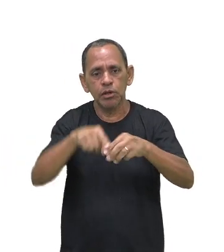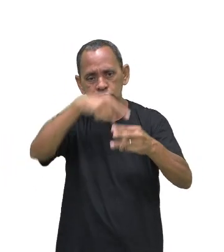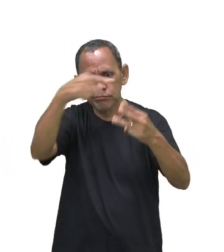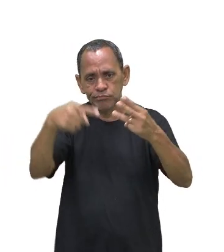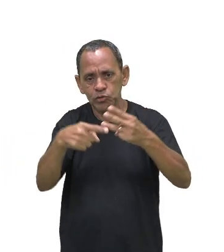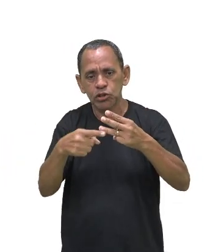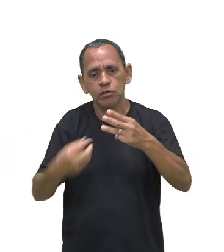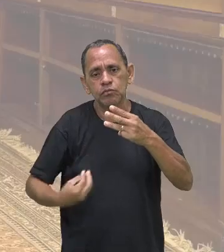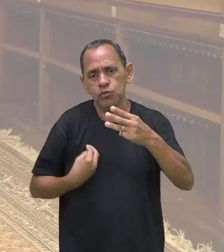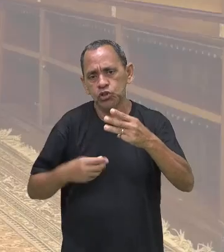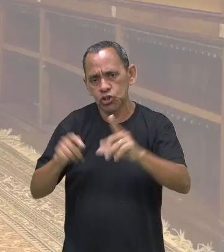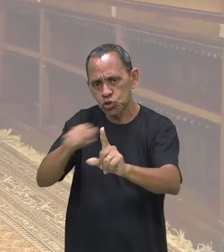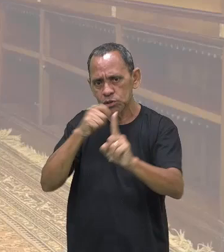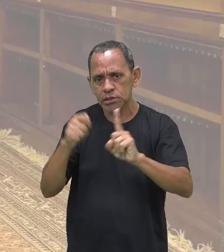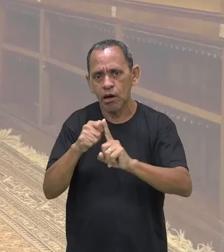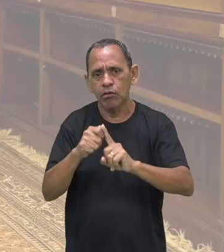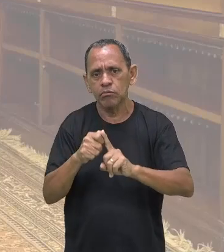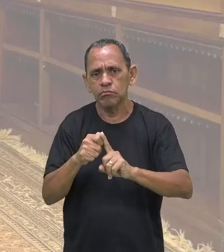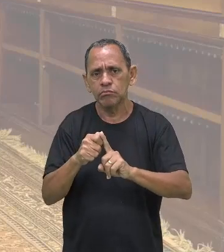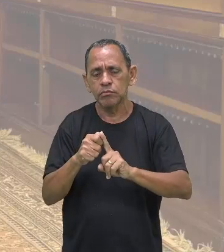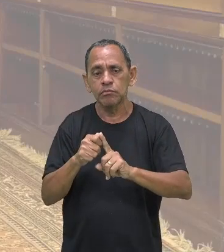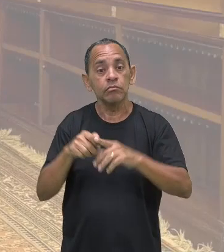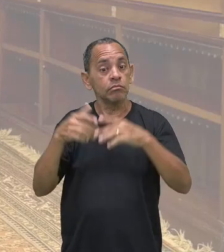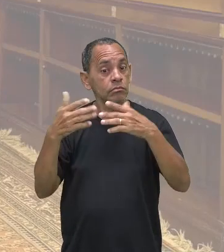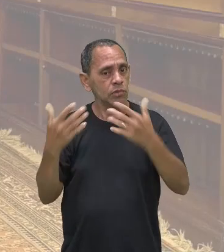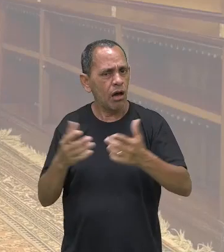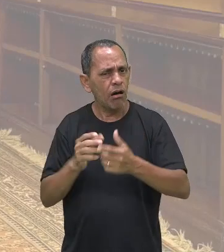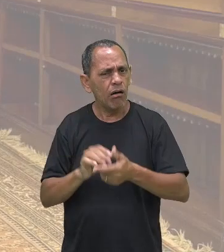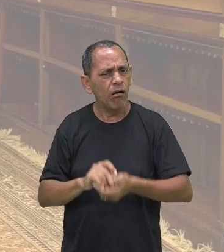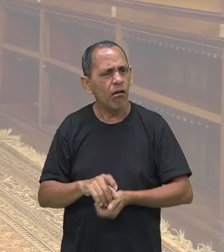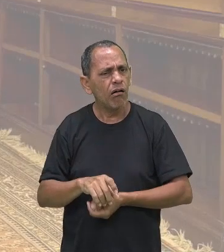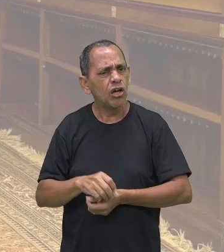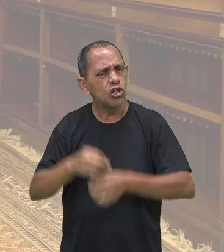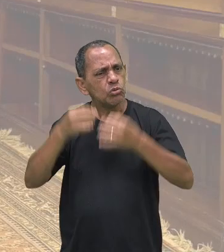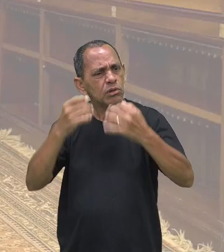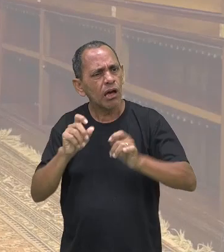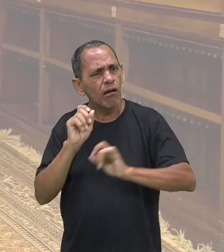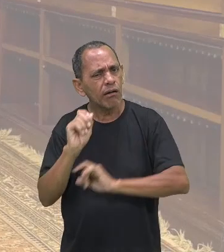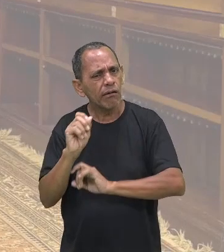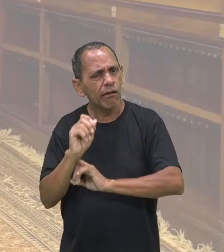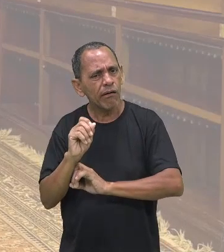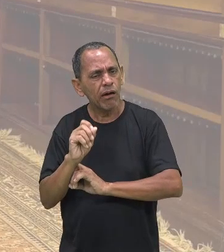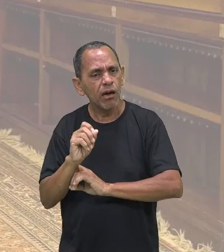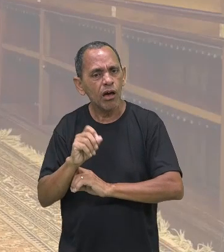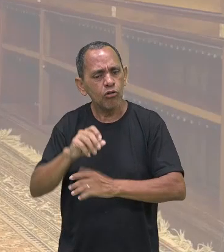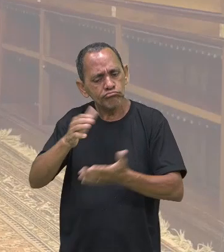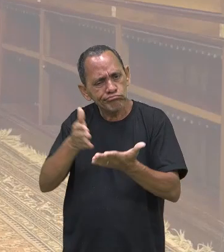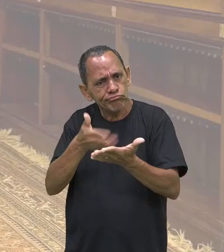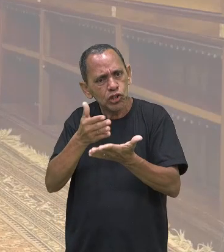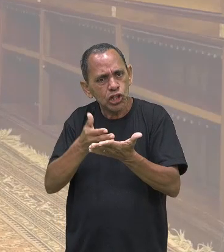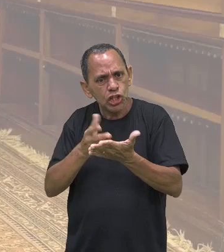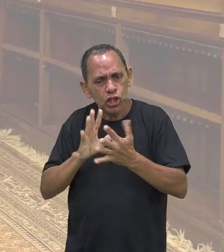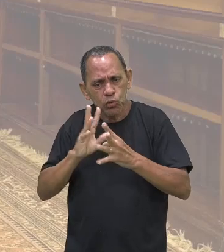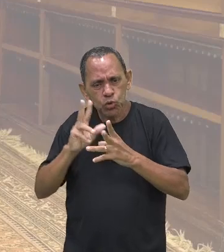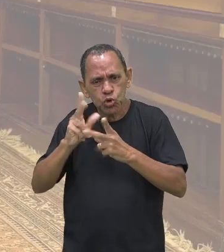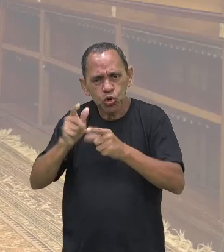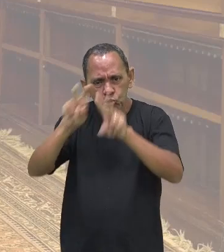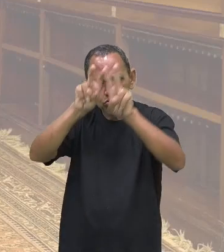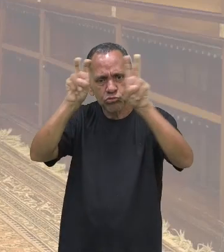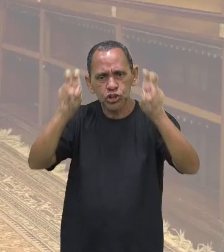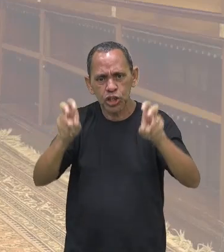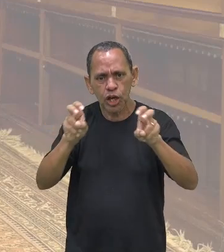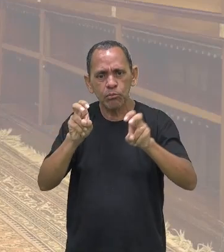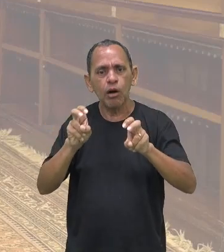social. Peraí, quer dizer que o livro todo vai tratar somente do Brasil colônia?